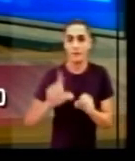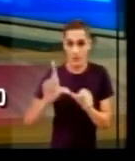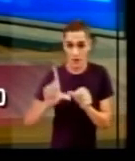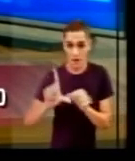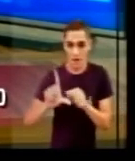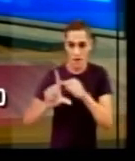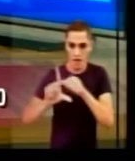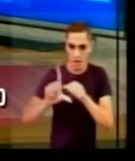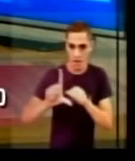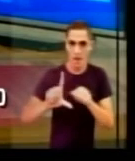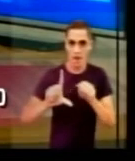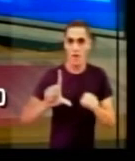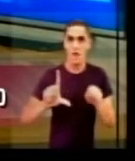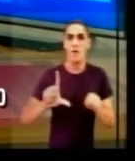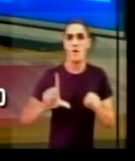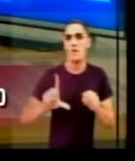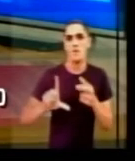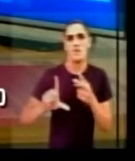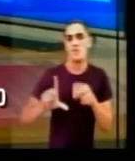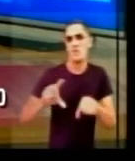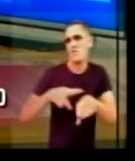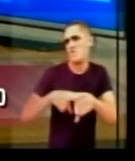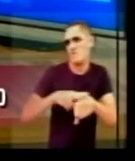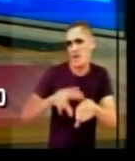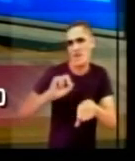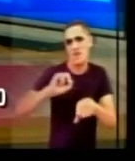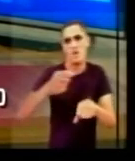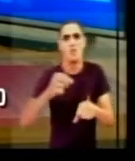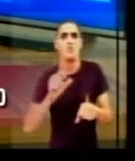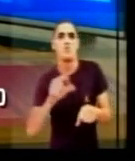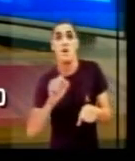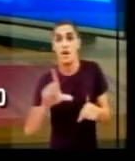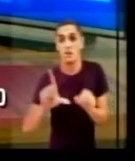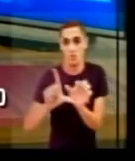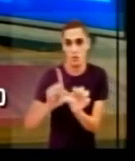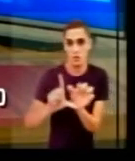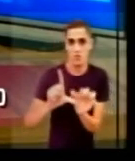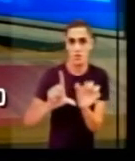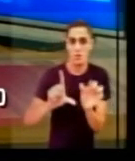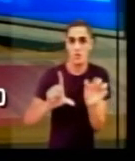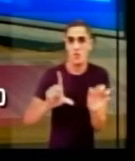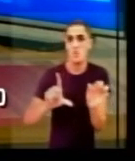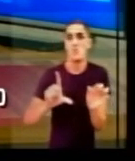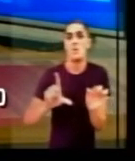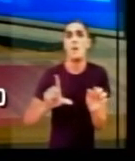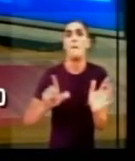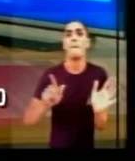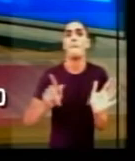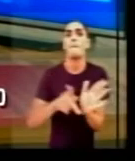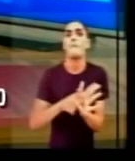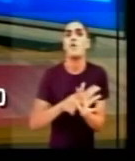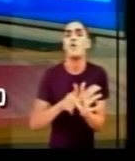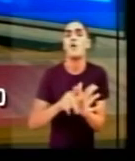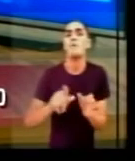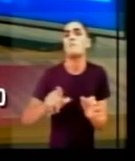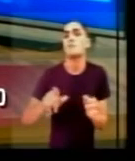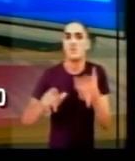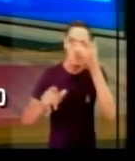em verde ou azul, não sei como está aparecendo aí, ela é de casos